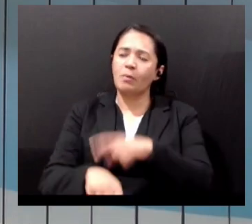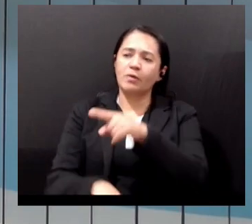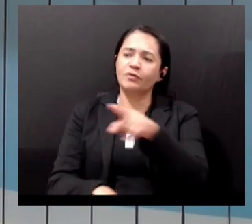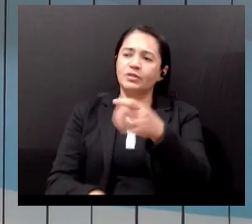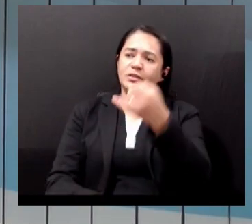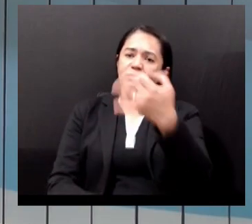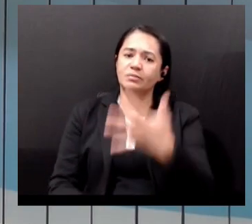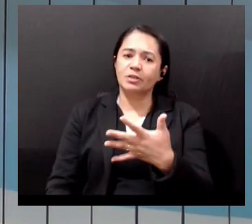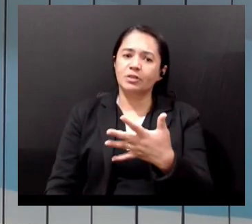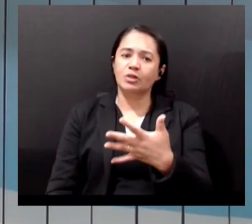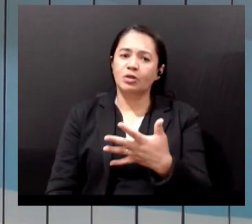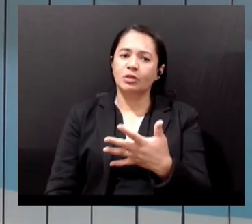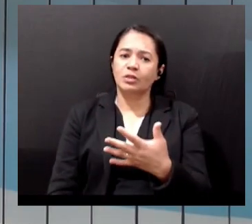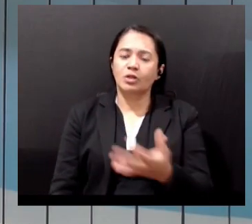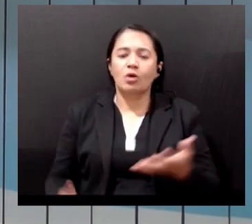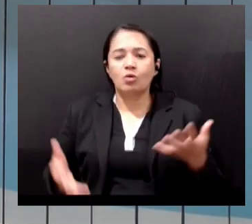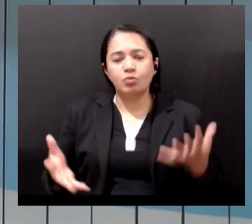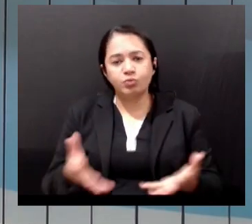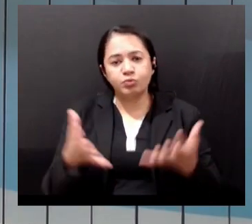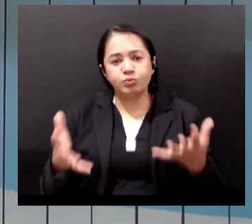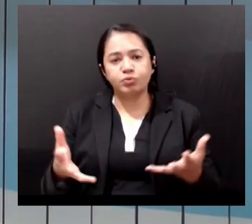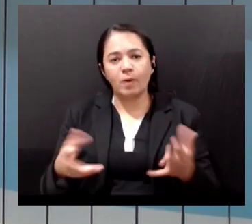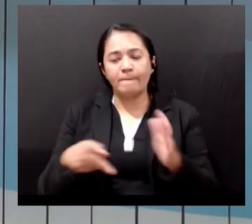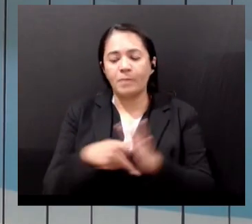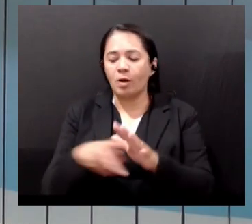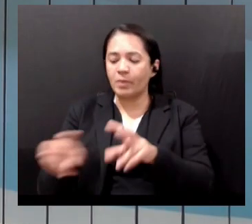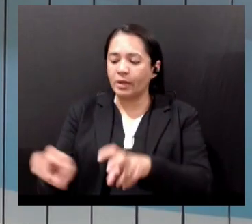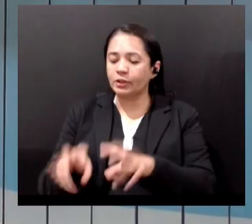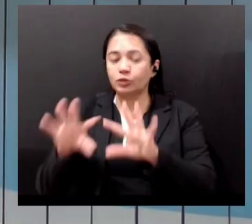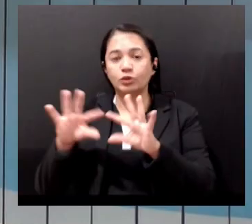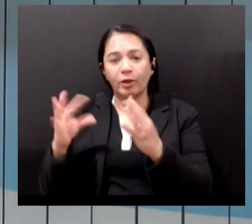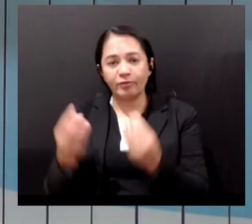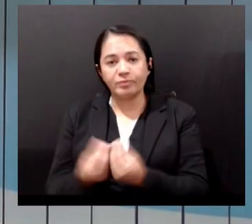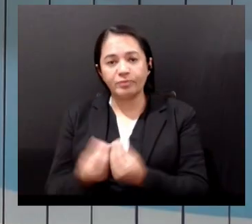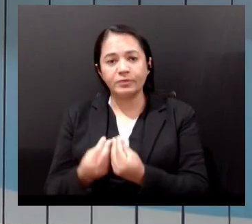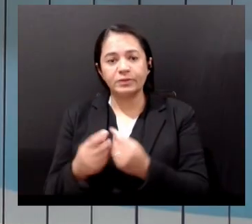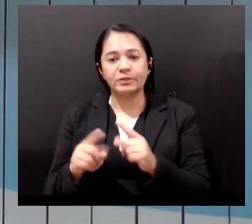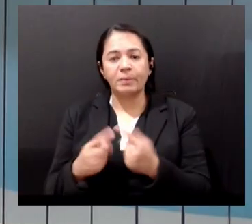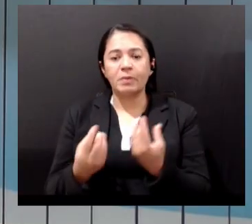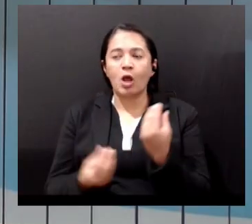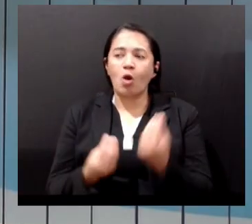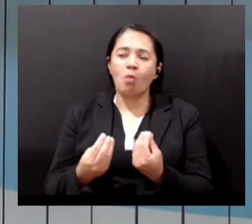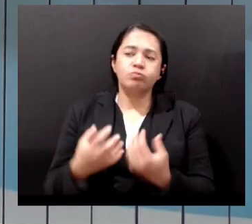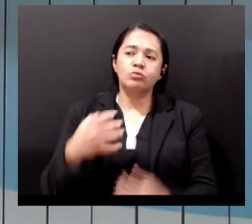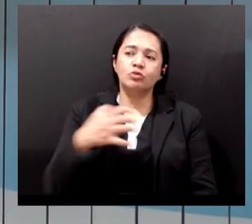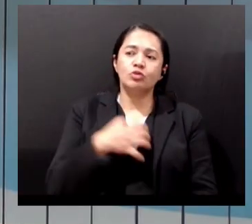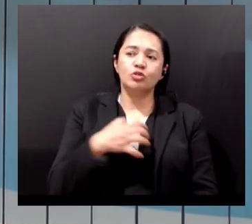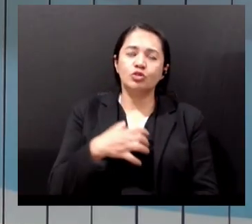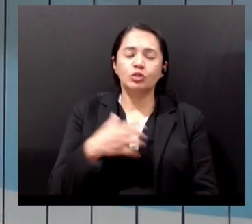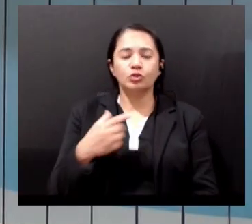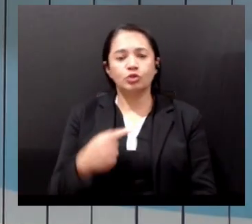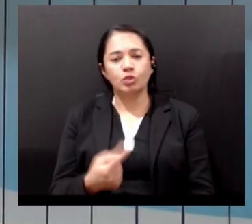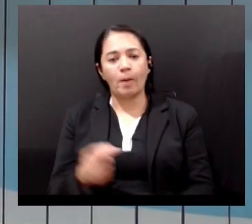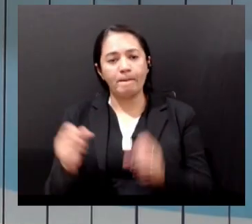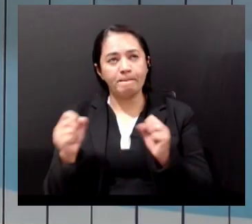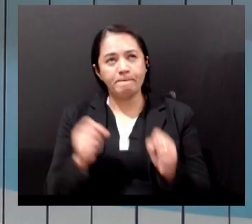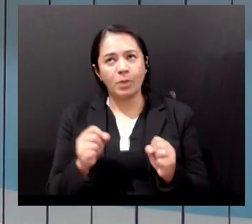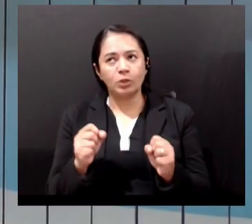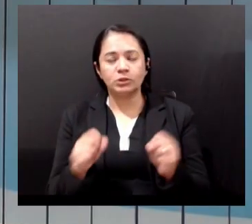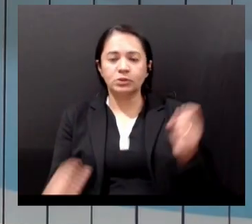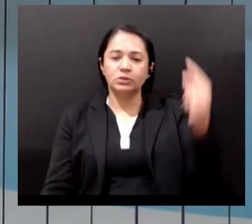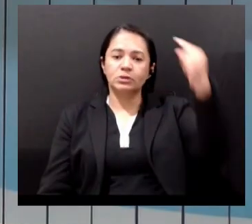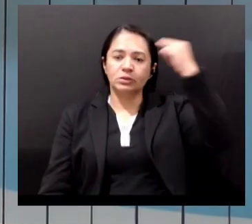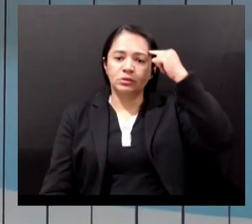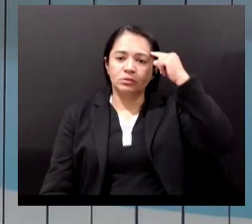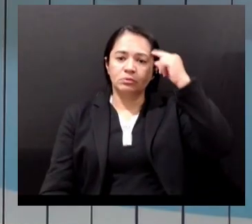então, você falou bastante desse fomento à agricultura familiar, mas de que forma a gente pode pensar